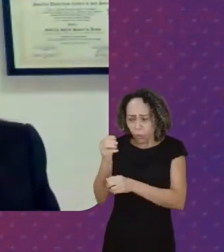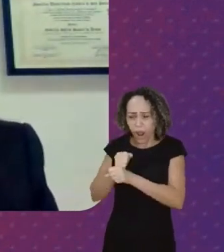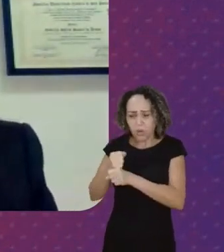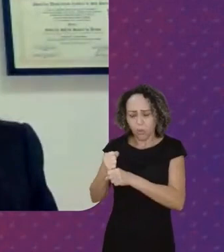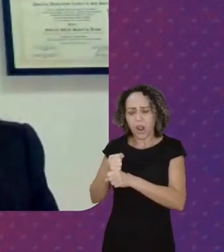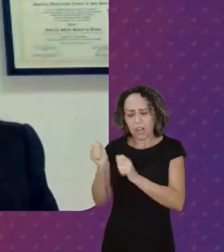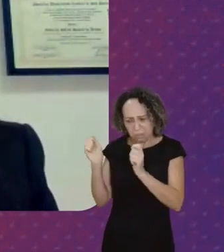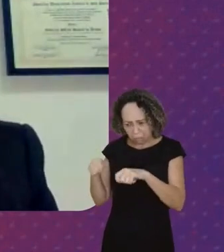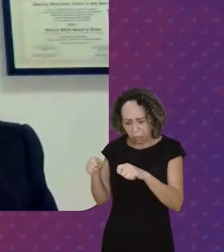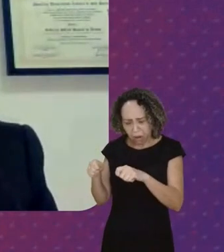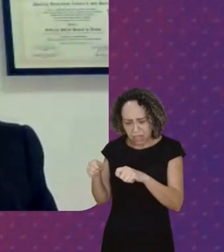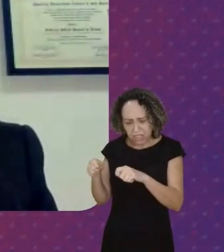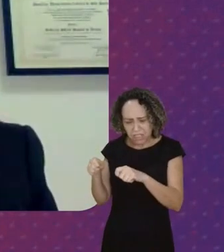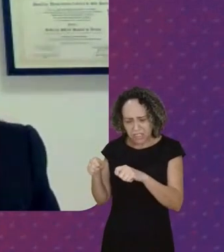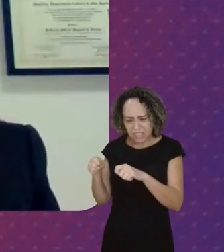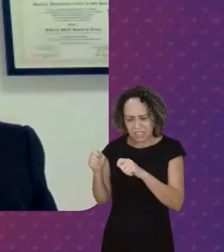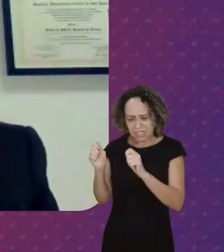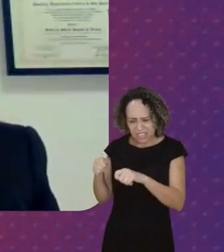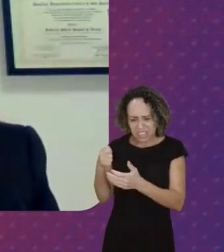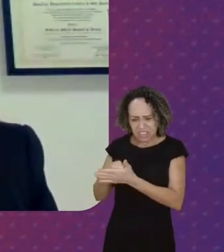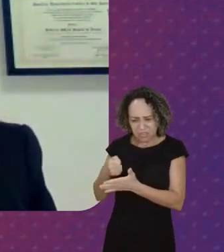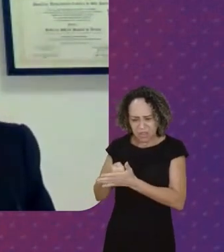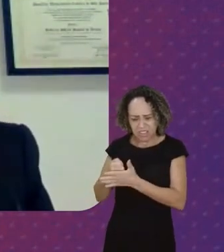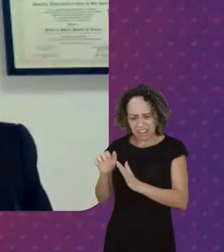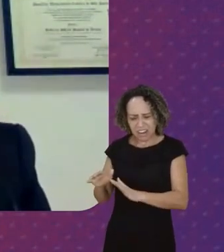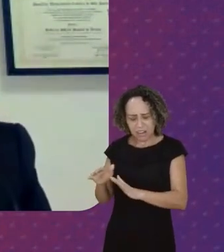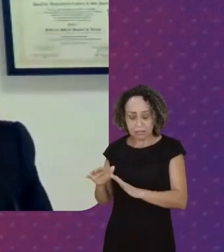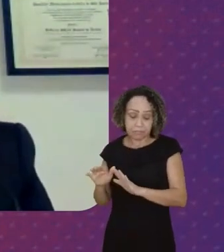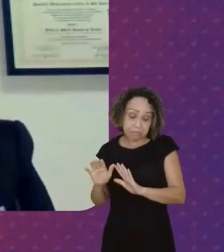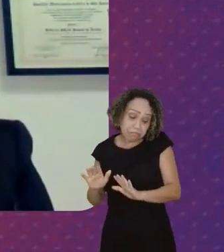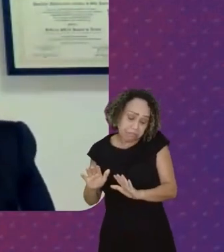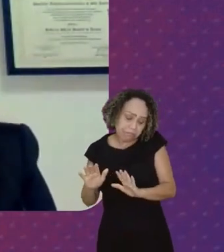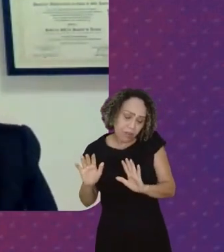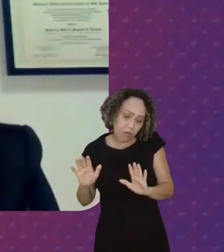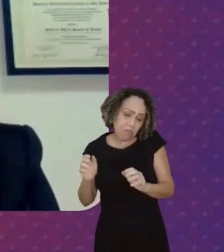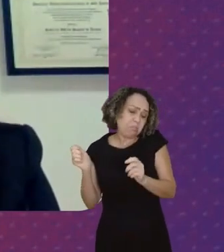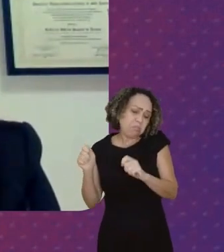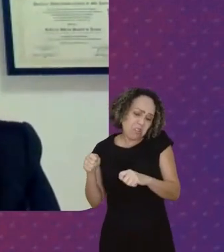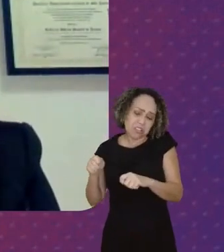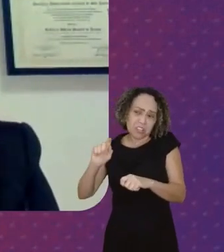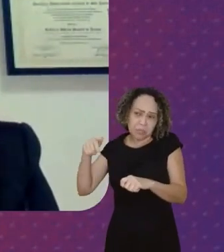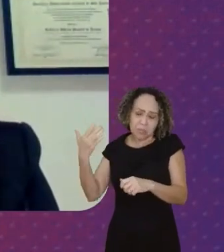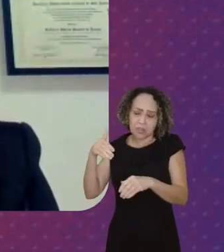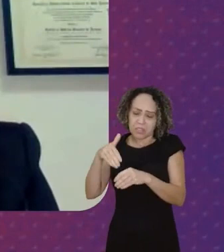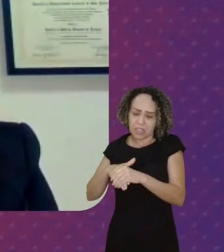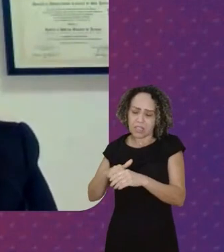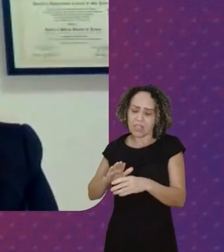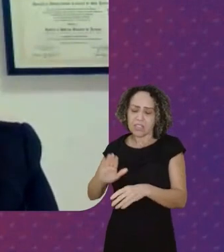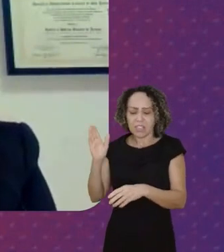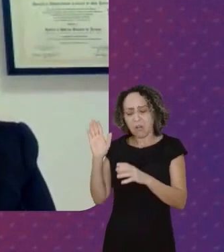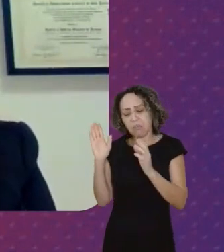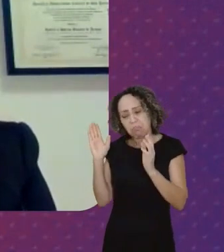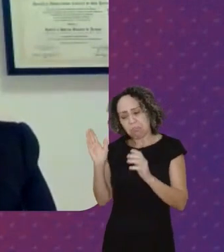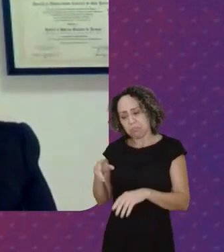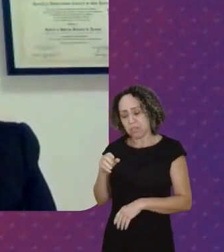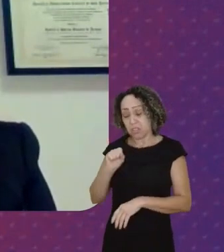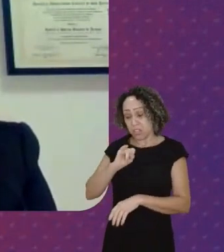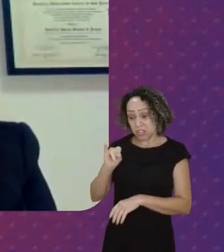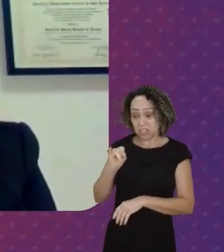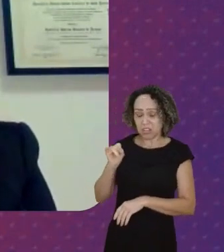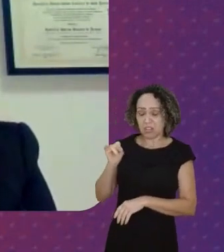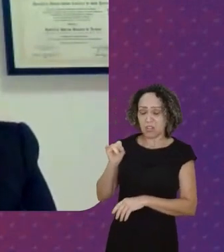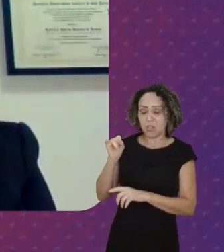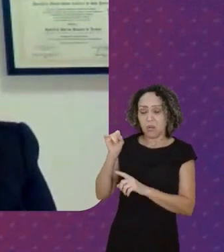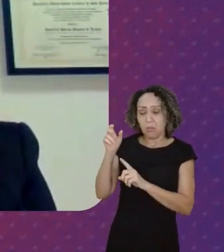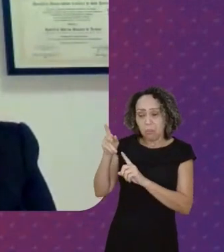desligar da federação, mas as sanções são muito pesadas, né? Então, os partidos que se desligarem